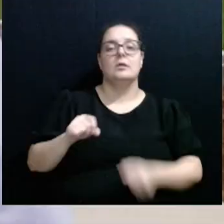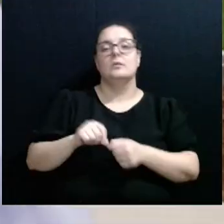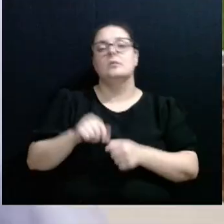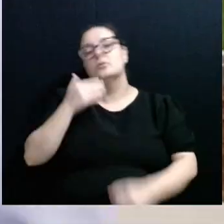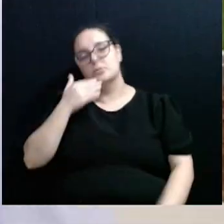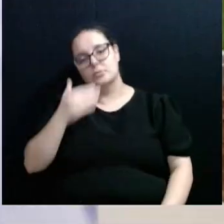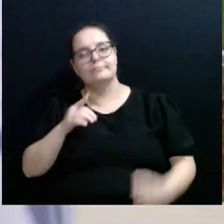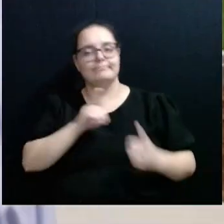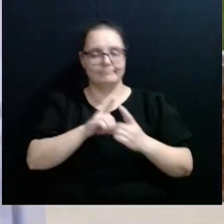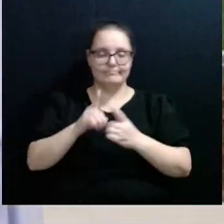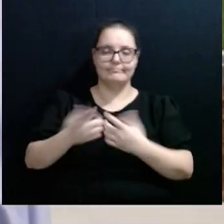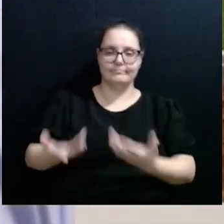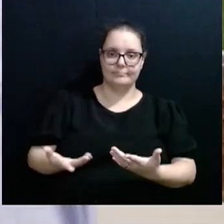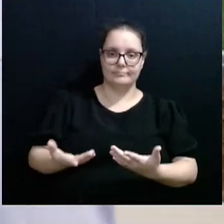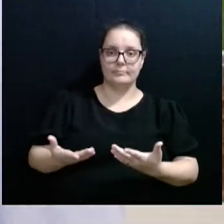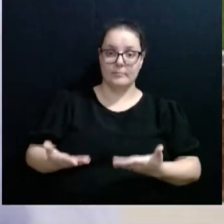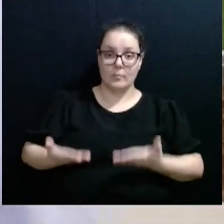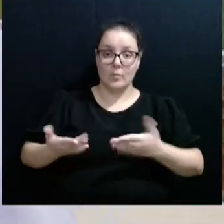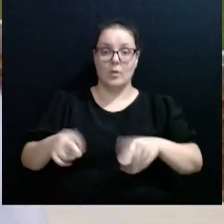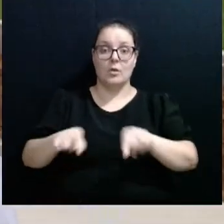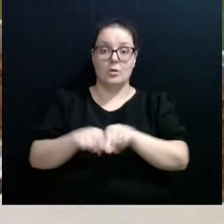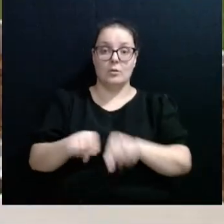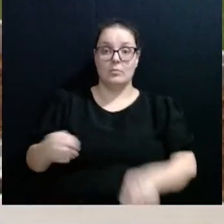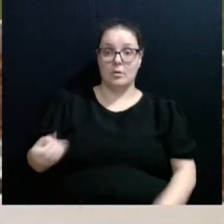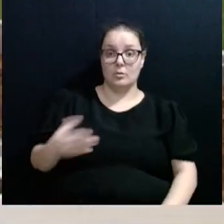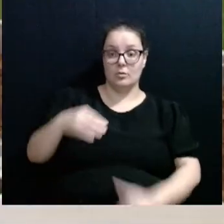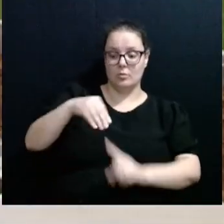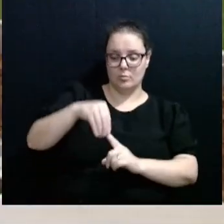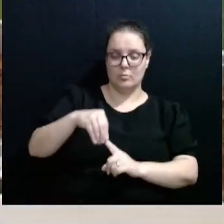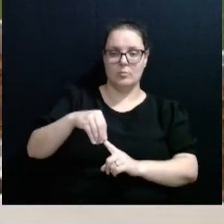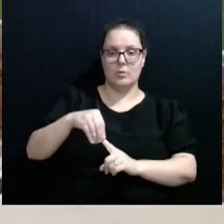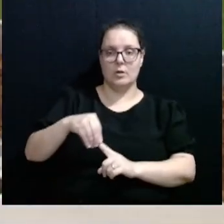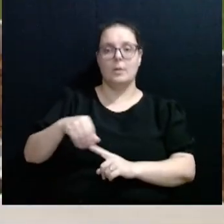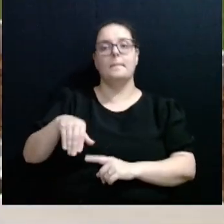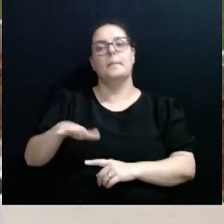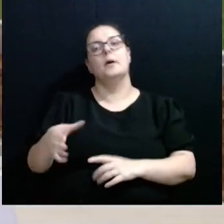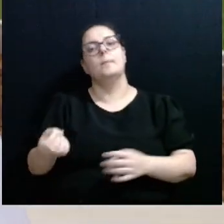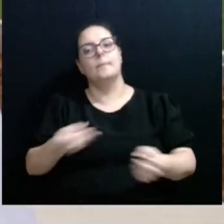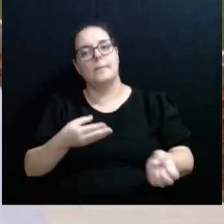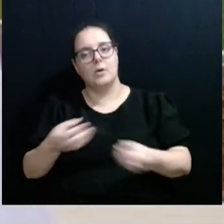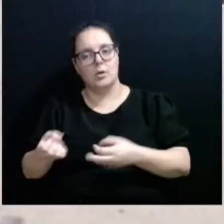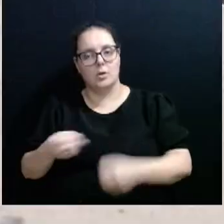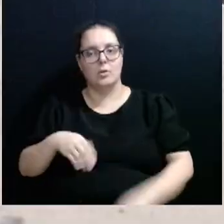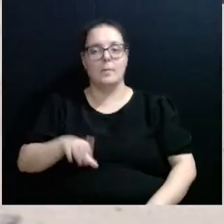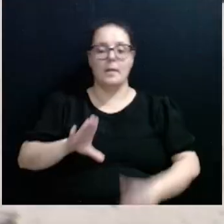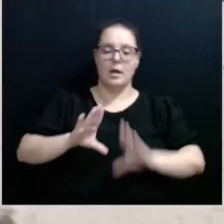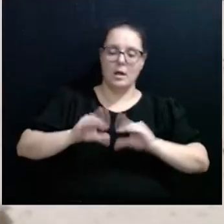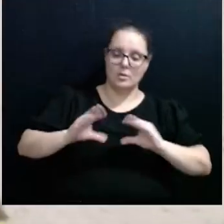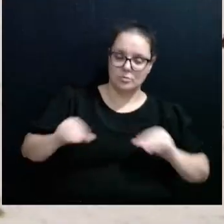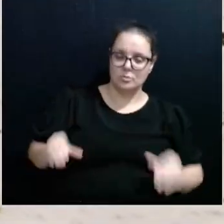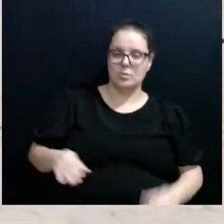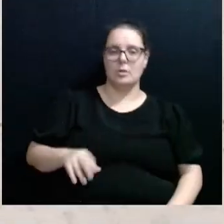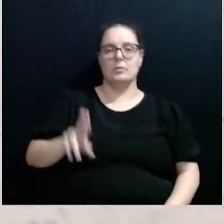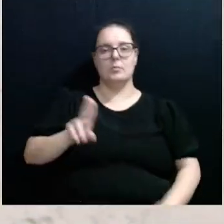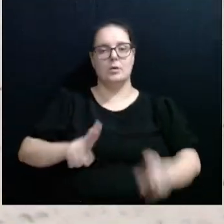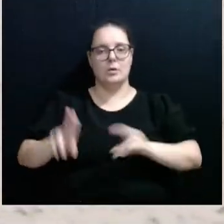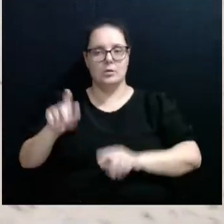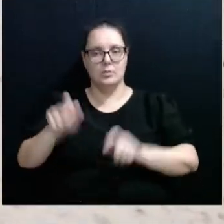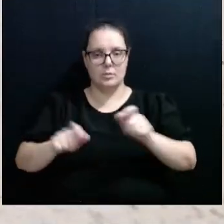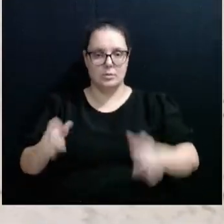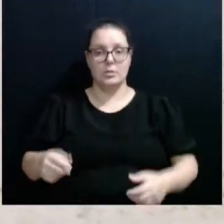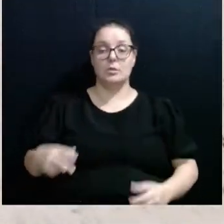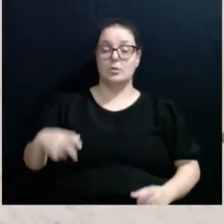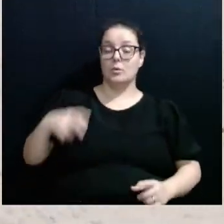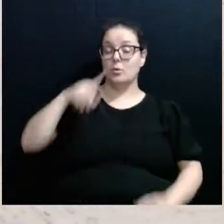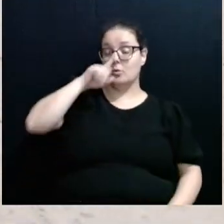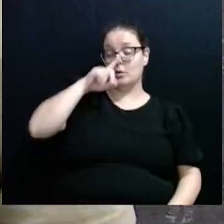Será colocado também um novo ponto de ônibus ali, mais moderno, mais confortável para os usuários. O risco de acidentes era uma queixa